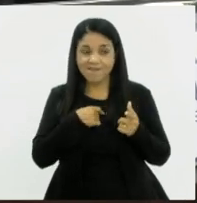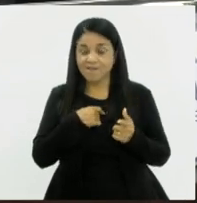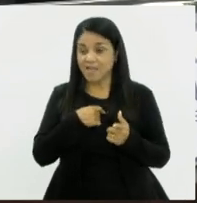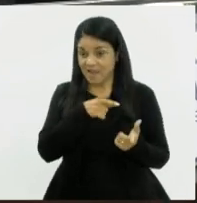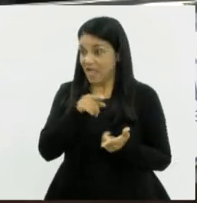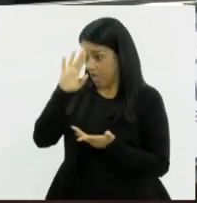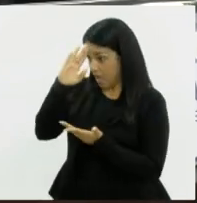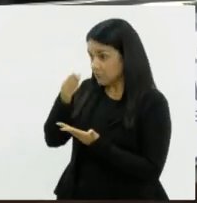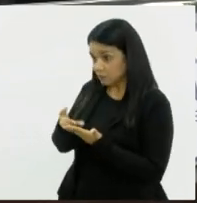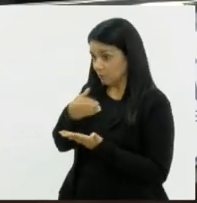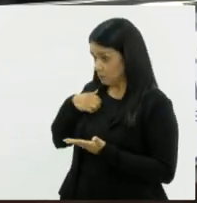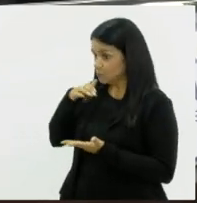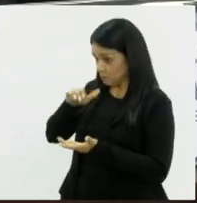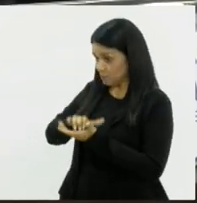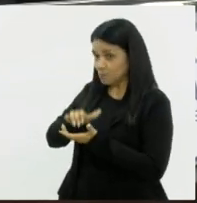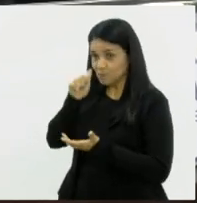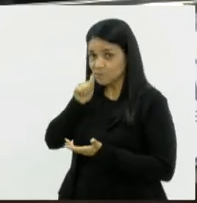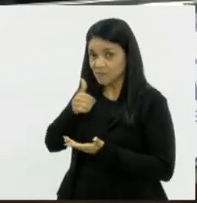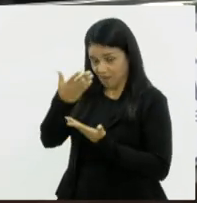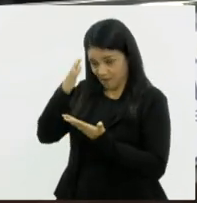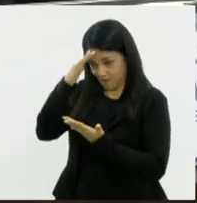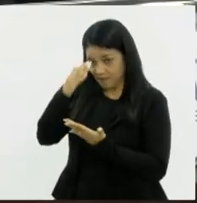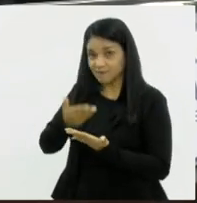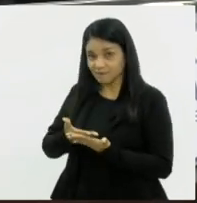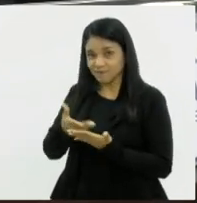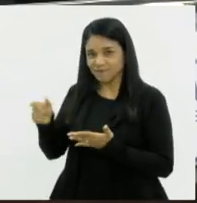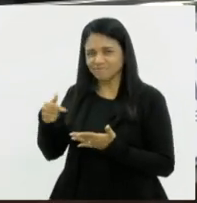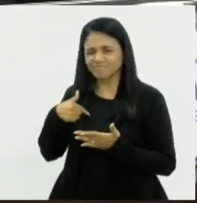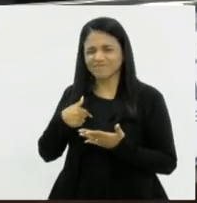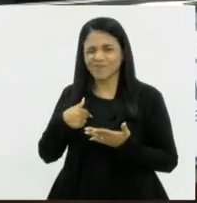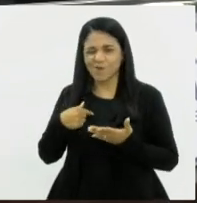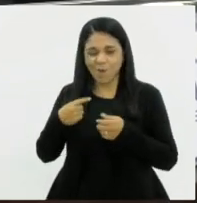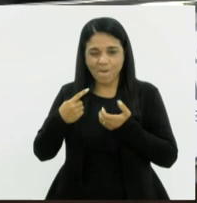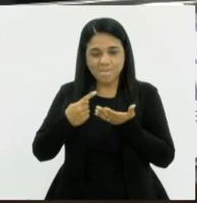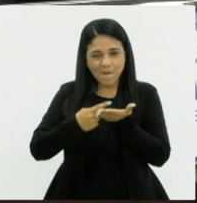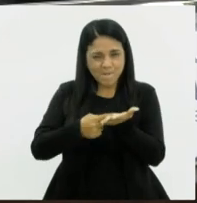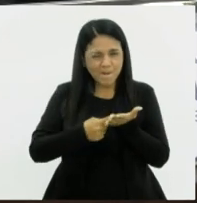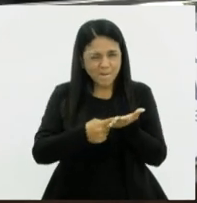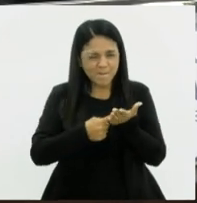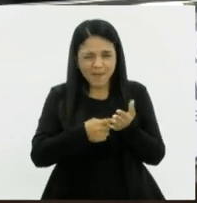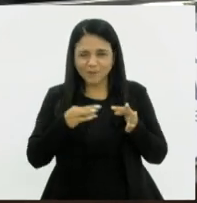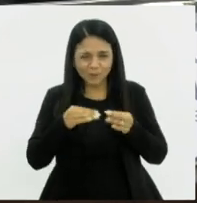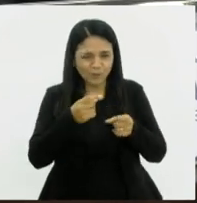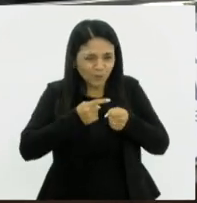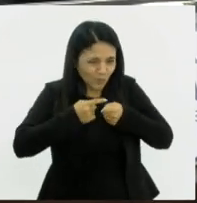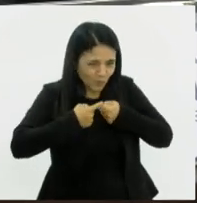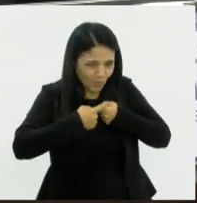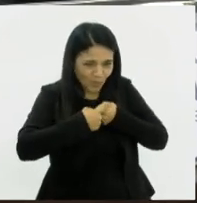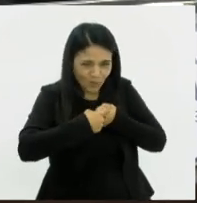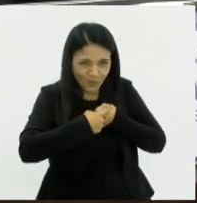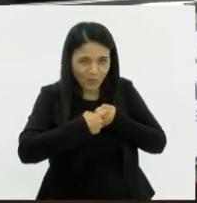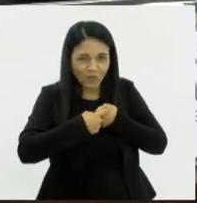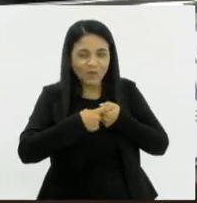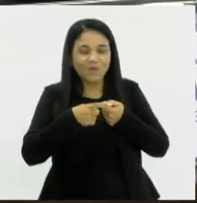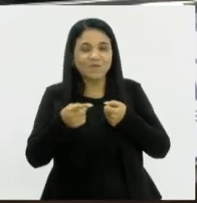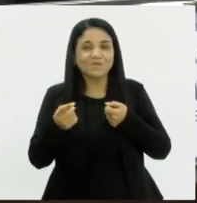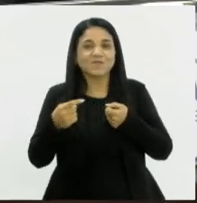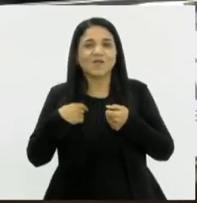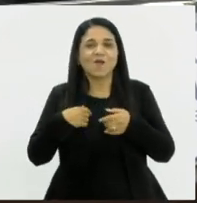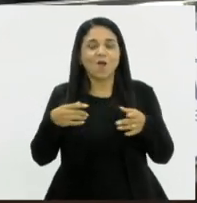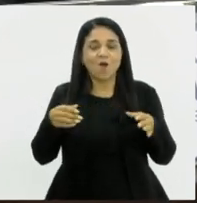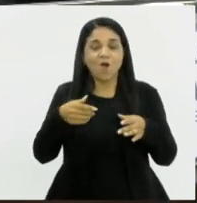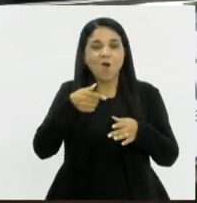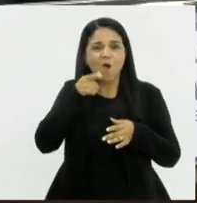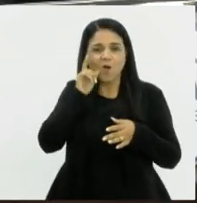verdade. Né? Mas eu fui correndo, cumpri as agendas do Republicano do Interior, mas ontem mesmo, acabando